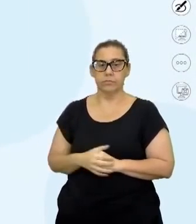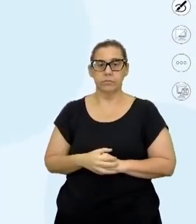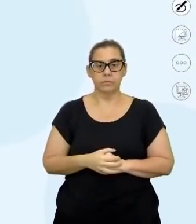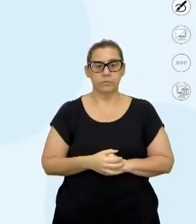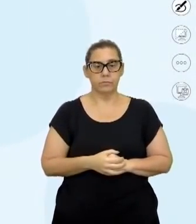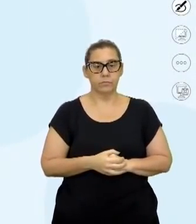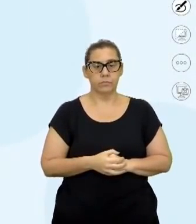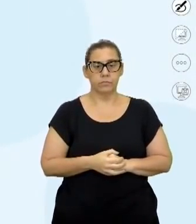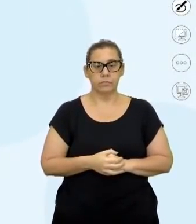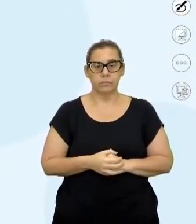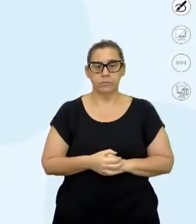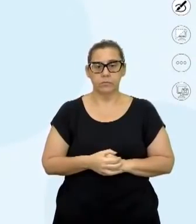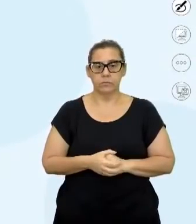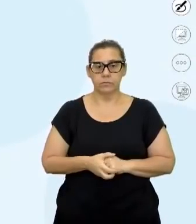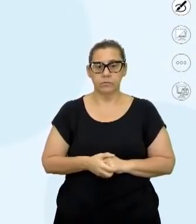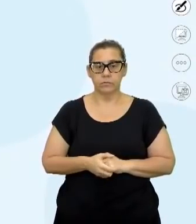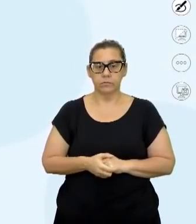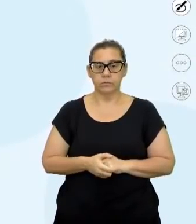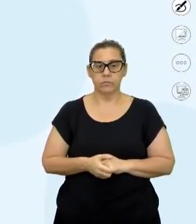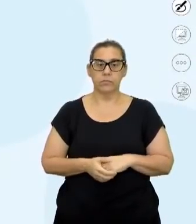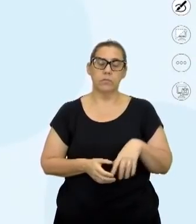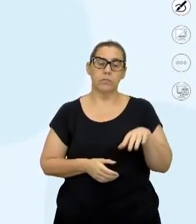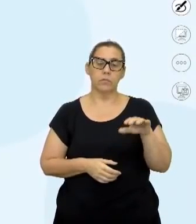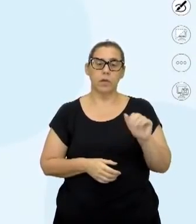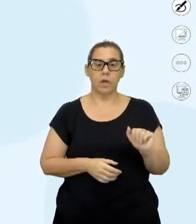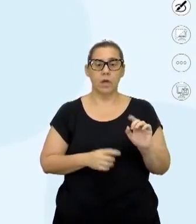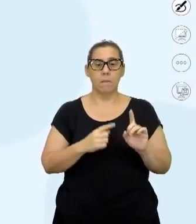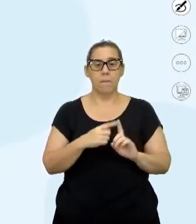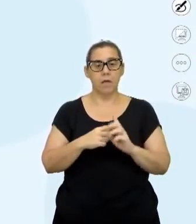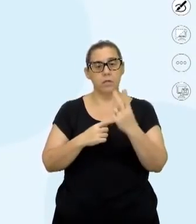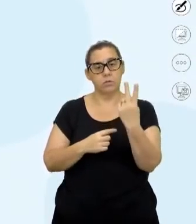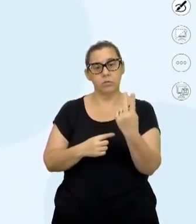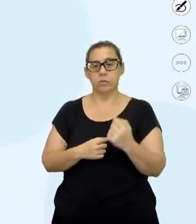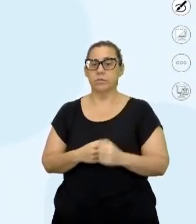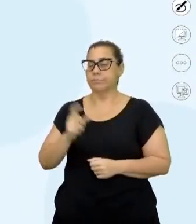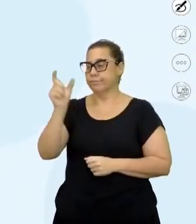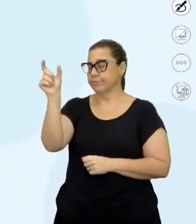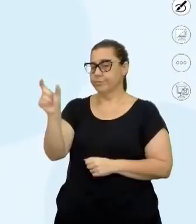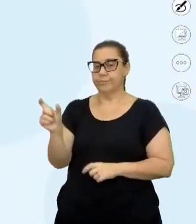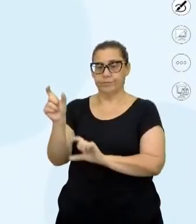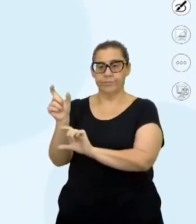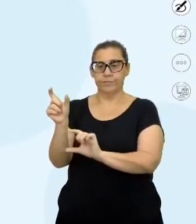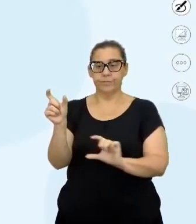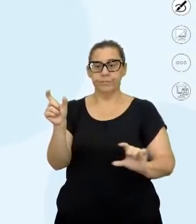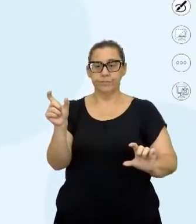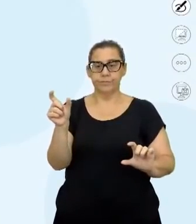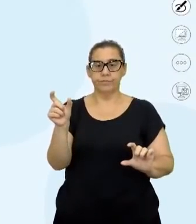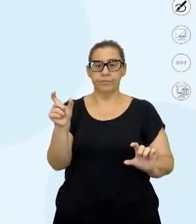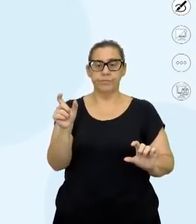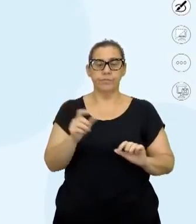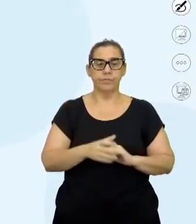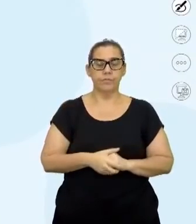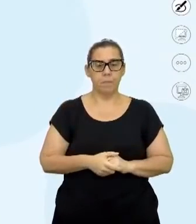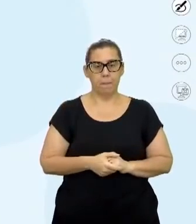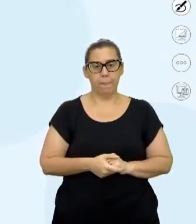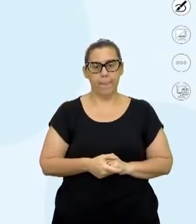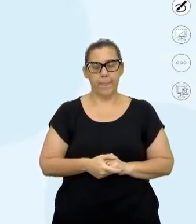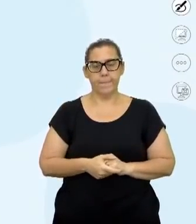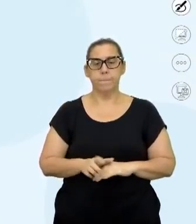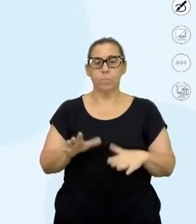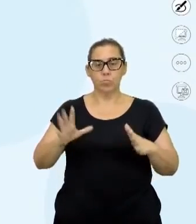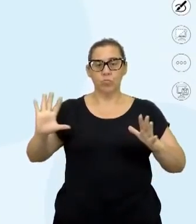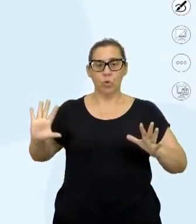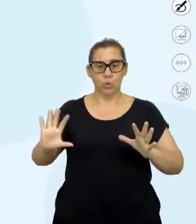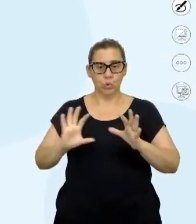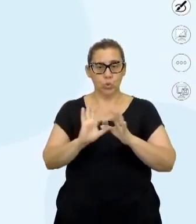quadrado, mais 2 ao quadrado, que é o 4, e mais 2 retangulinhos, A vezes 2 ou 2 vezes A. Quando eu